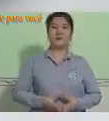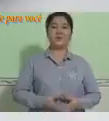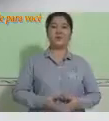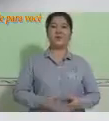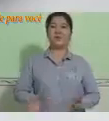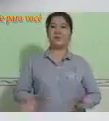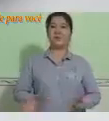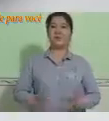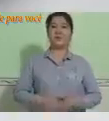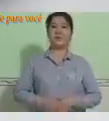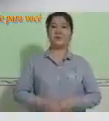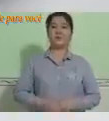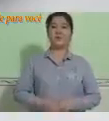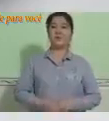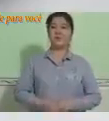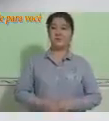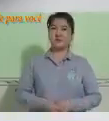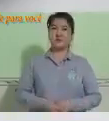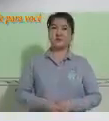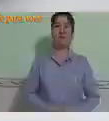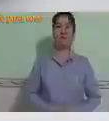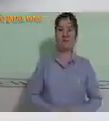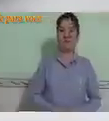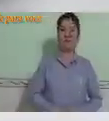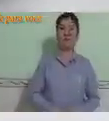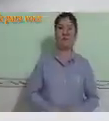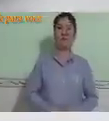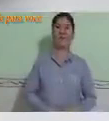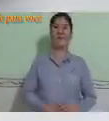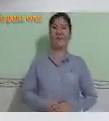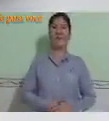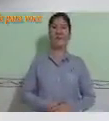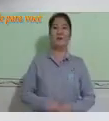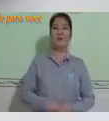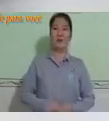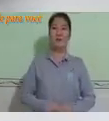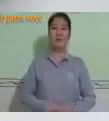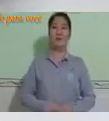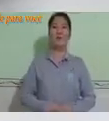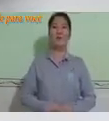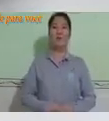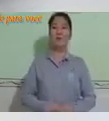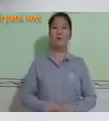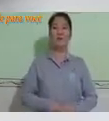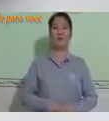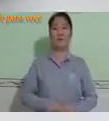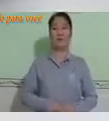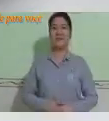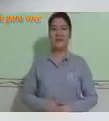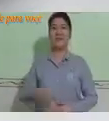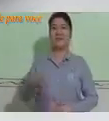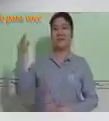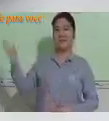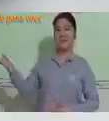COSPARAMLHORRAMEMO acento agudo RIA os exercícios para melhorar a memória são fundamentais, vírgula, porque as é o cérebro não